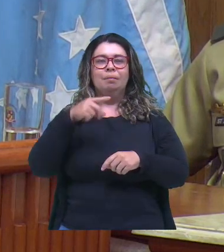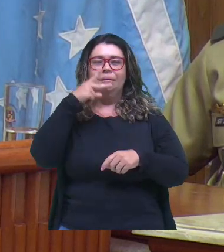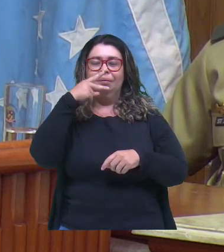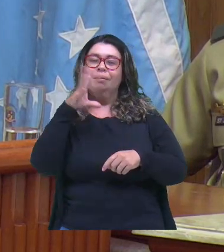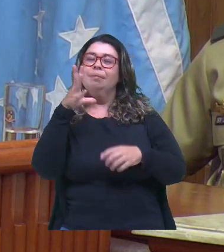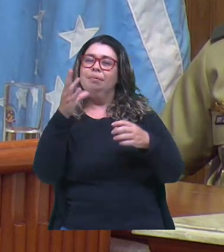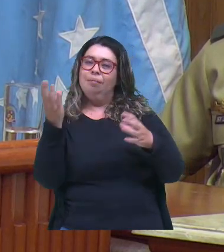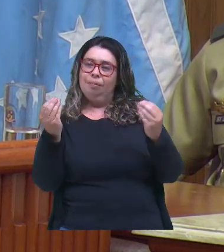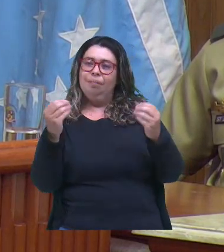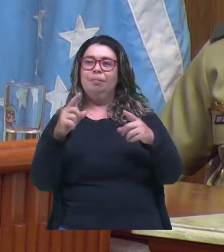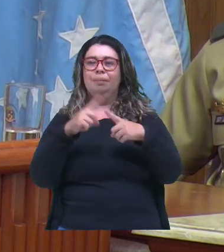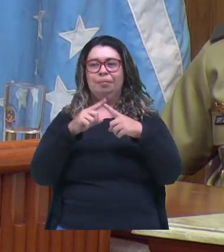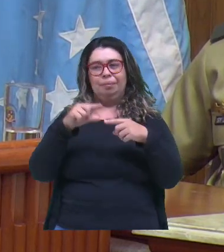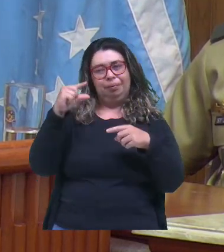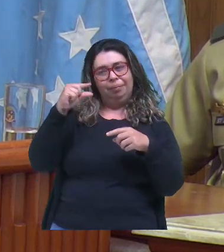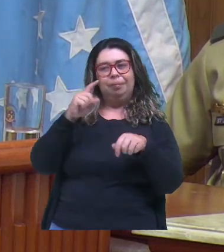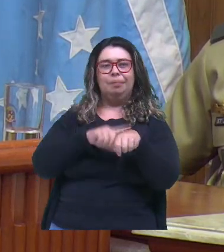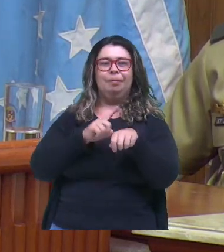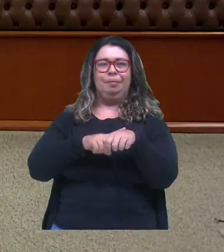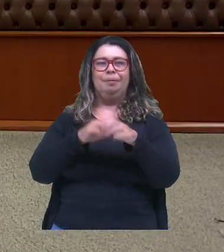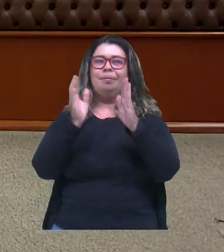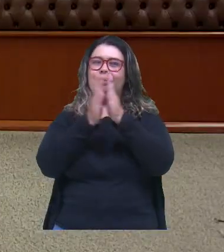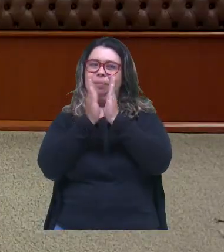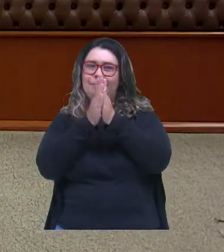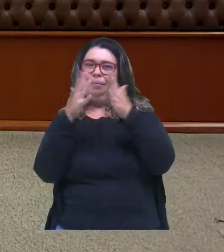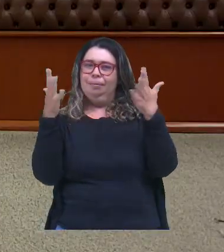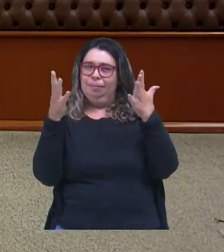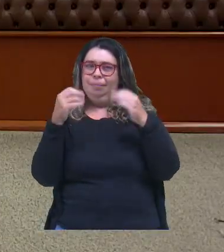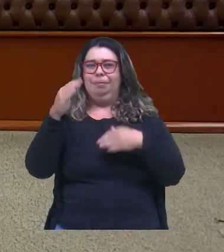curto e deixo aqui meus parabéns. Obrigado.